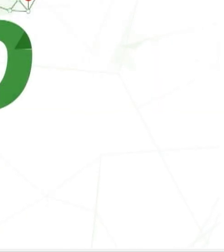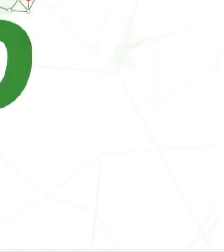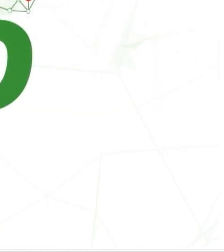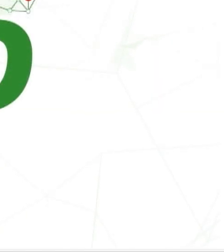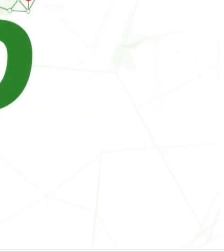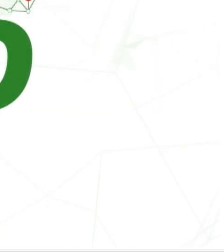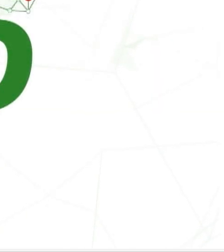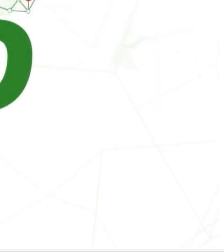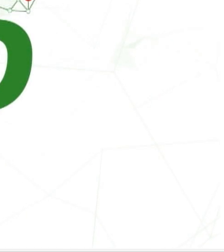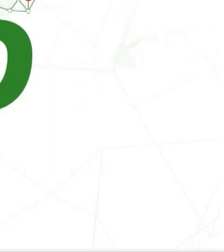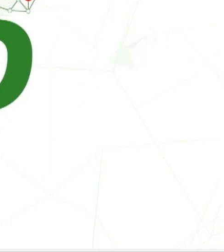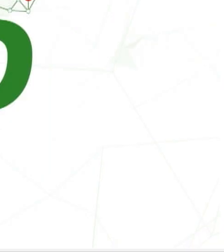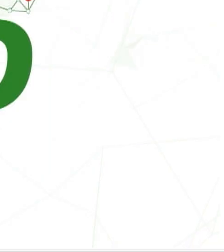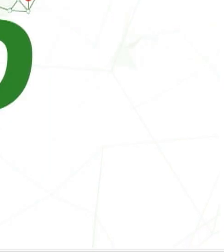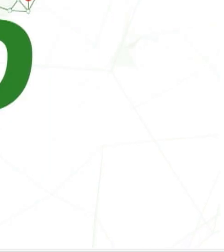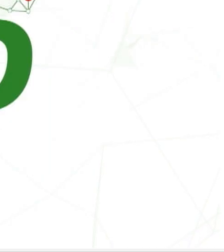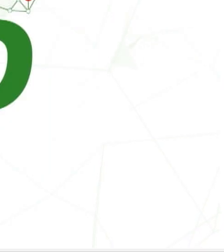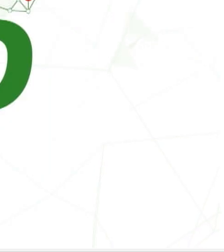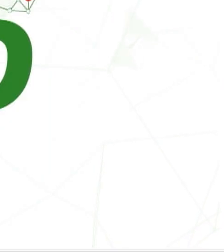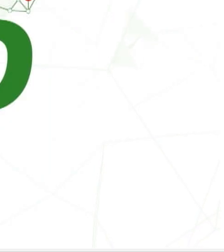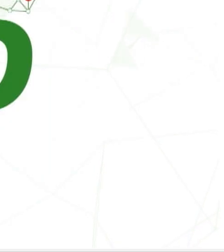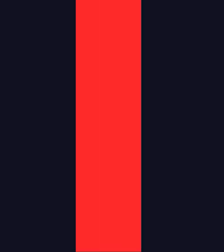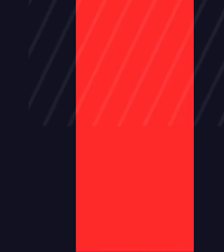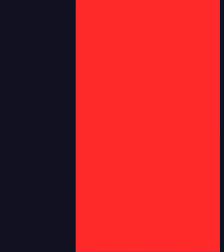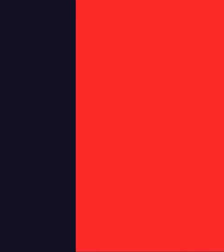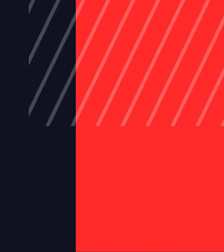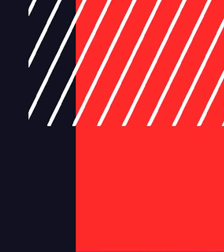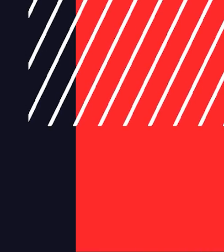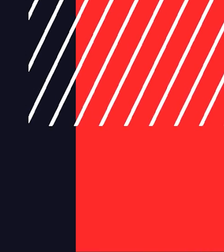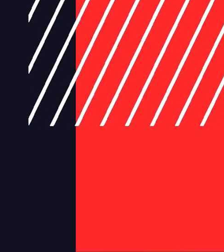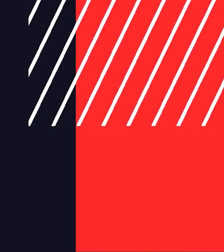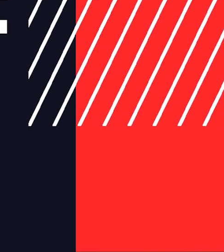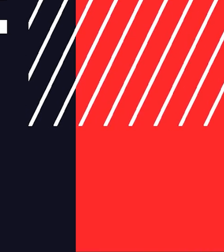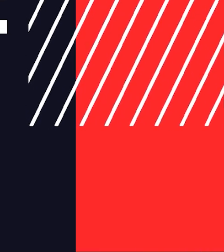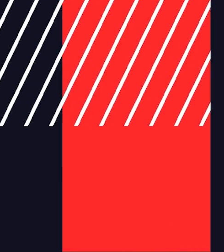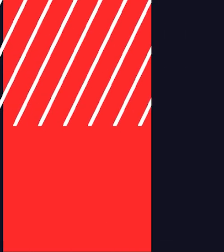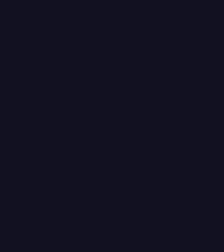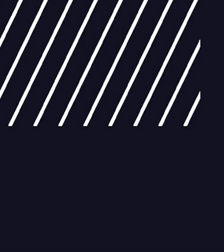Educação à distância, mudando realidades.